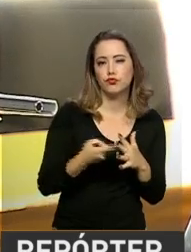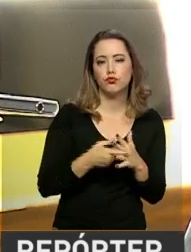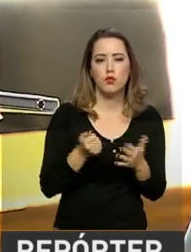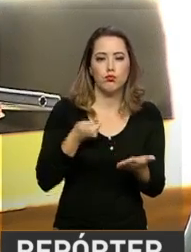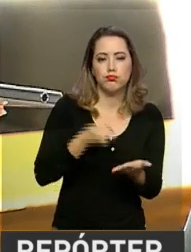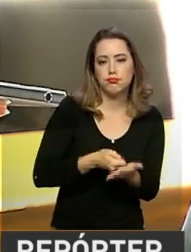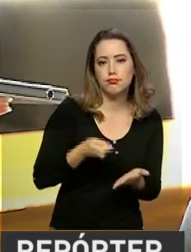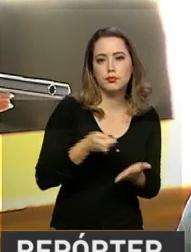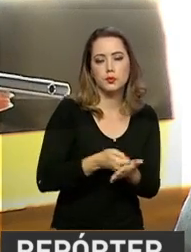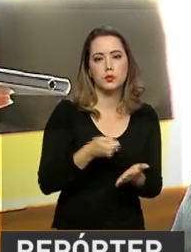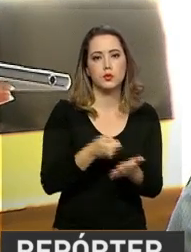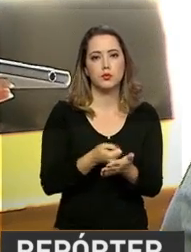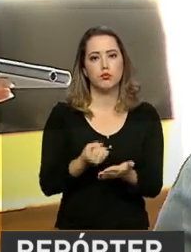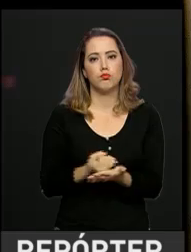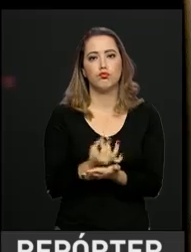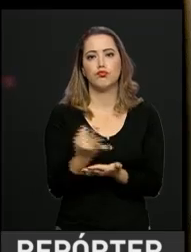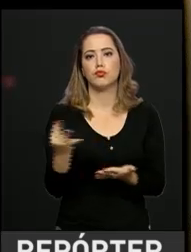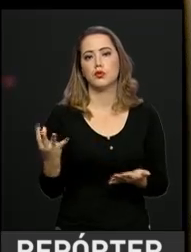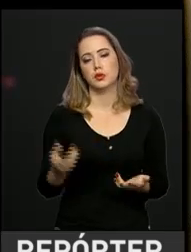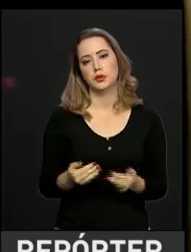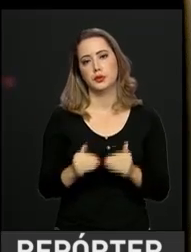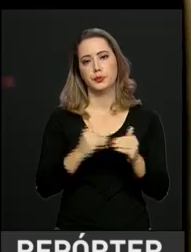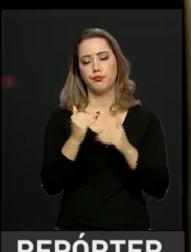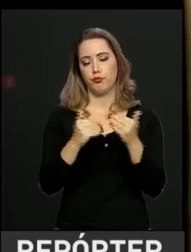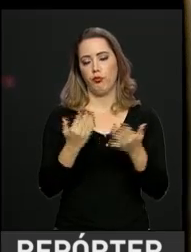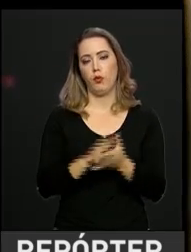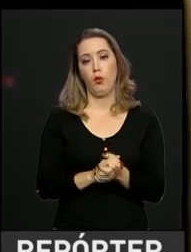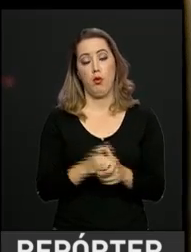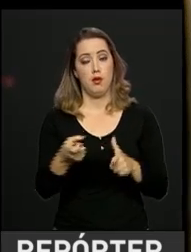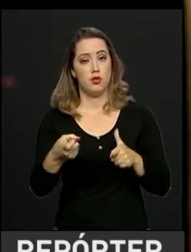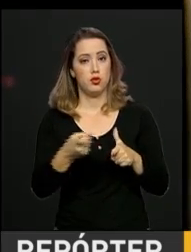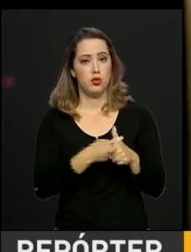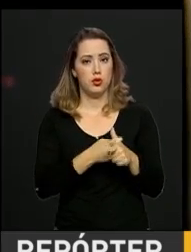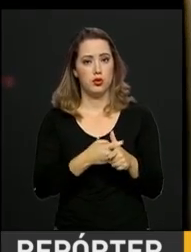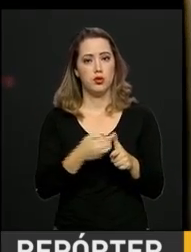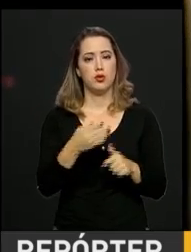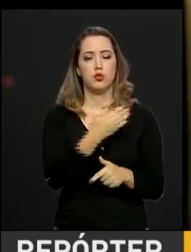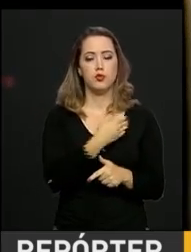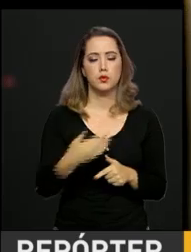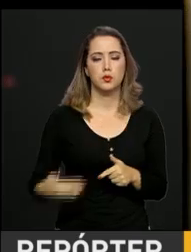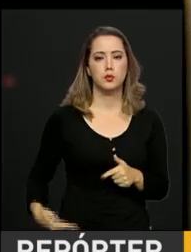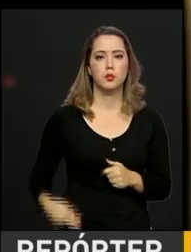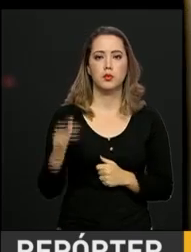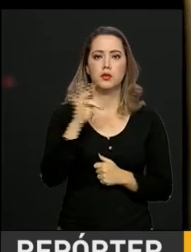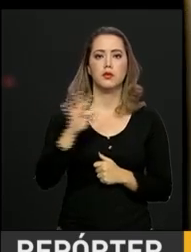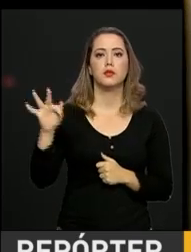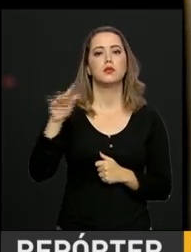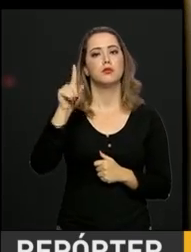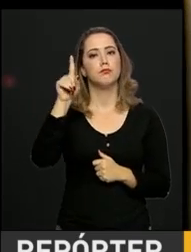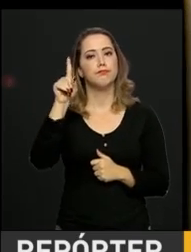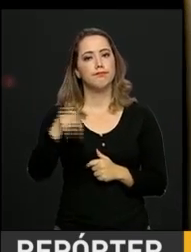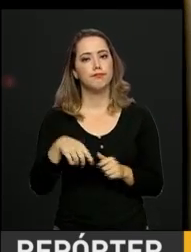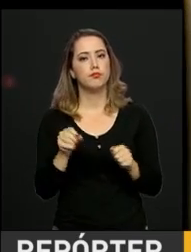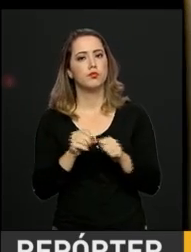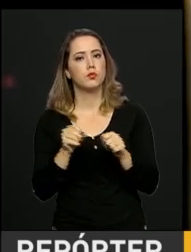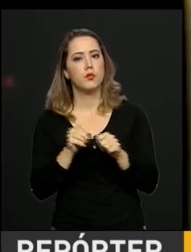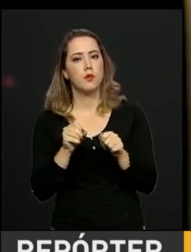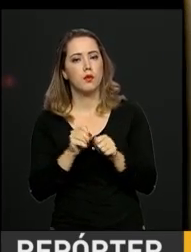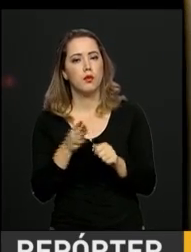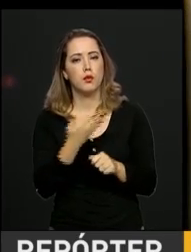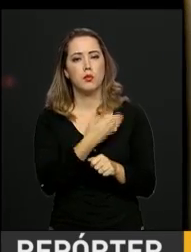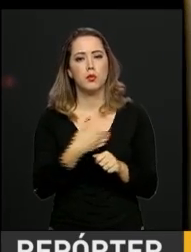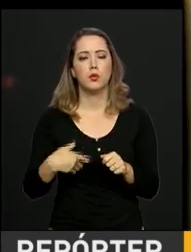pressão para novas emissões do mercado a dívida pública federal é a dívida contraída pelo Tesouro Nacional para